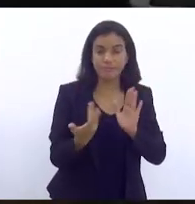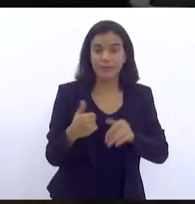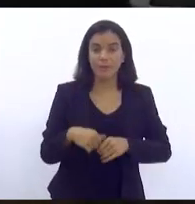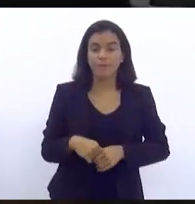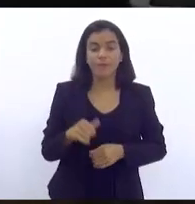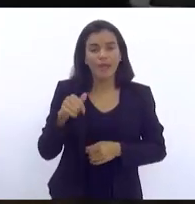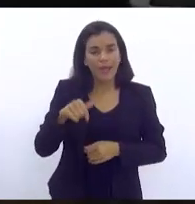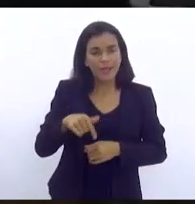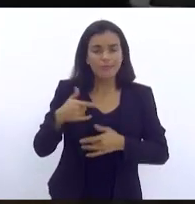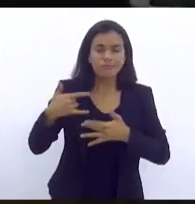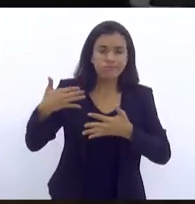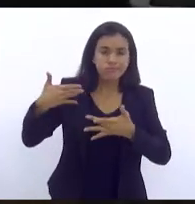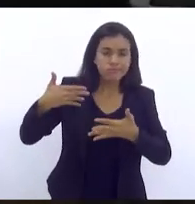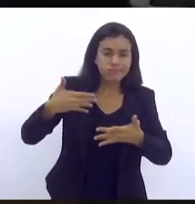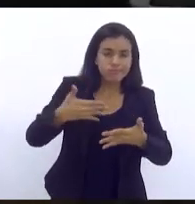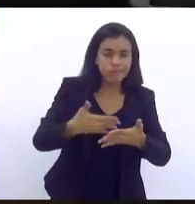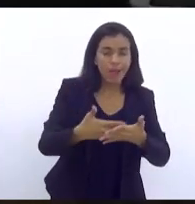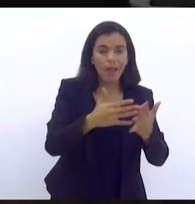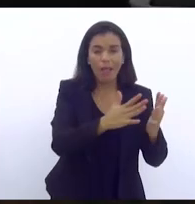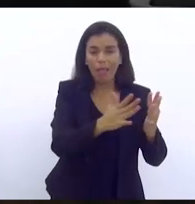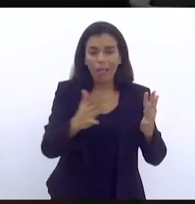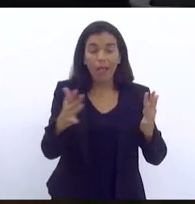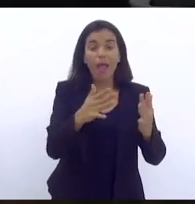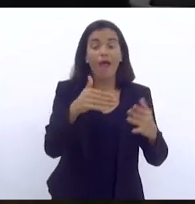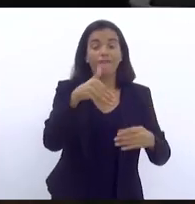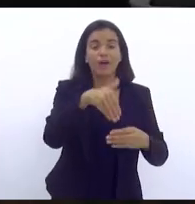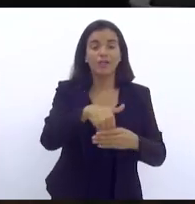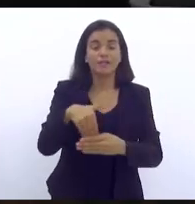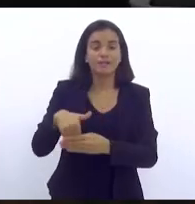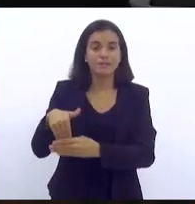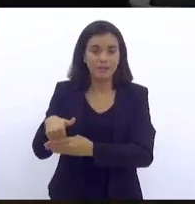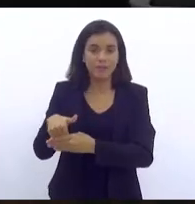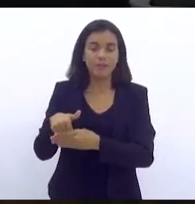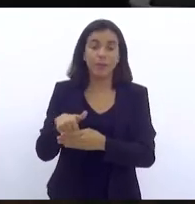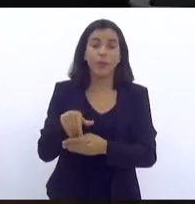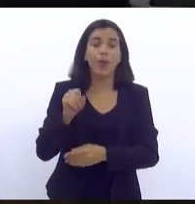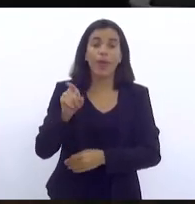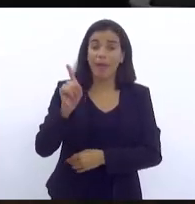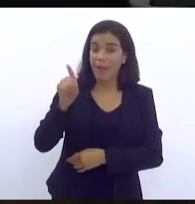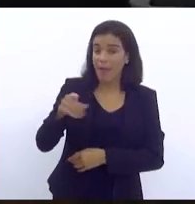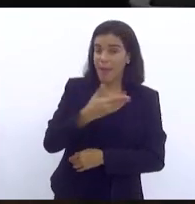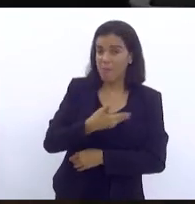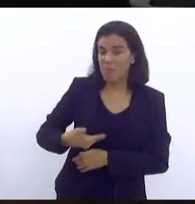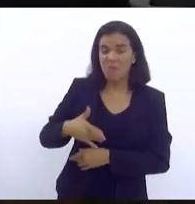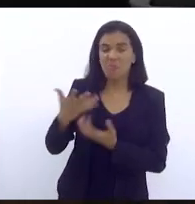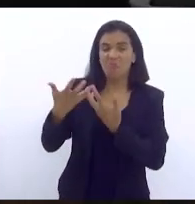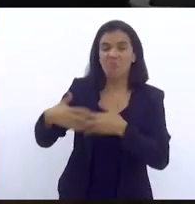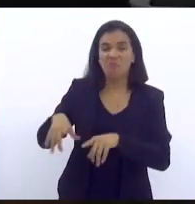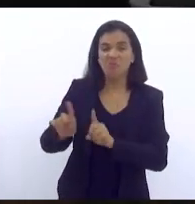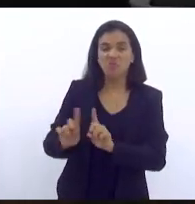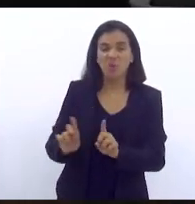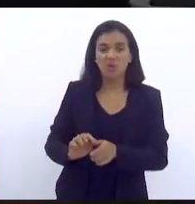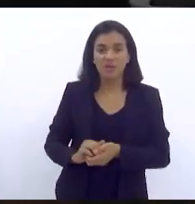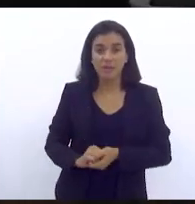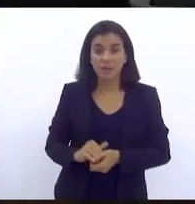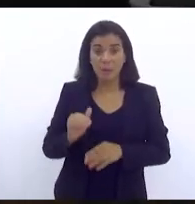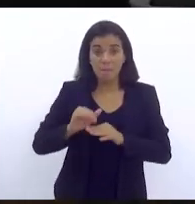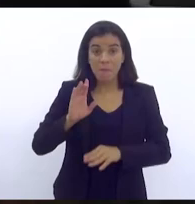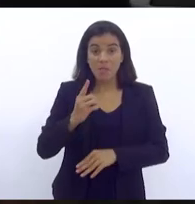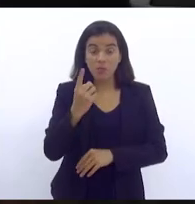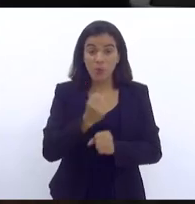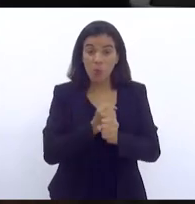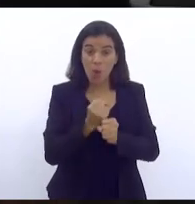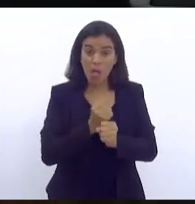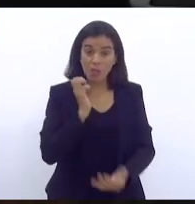nessa casa ao longo da votação que eh O que é público não funciona bom temos mais de um ano aqui de